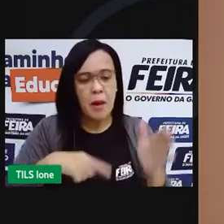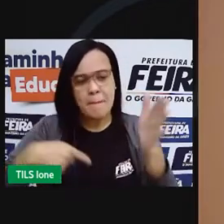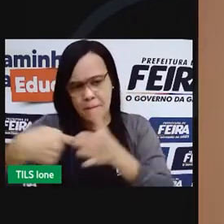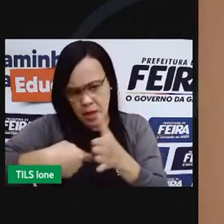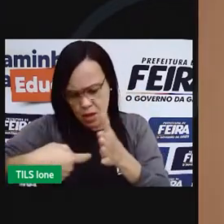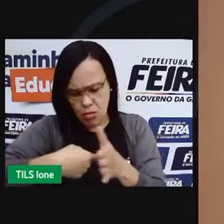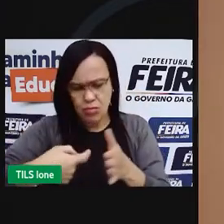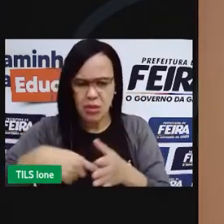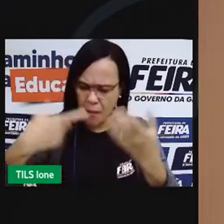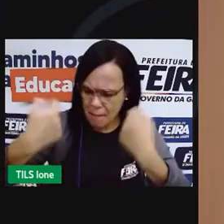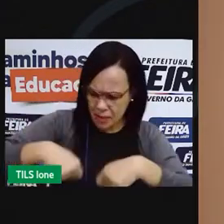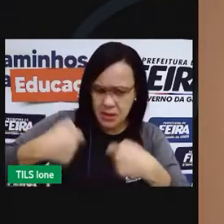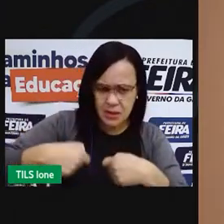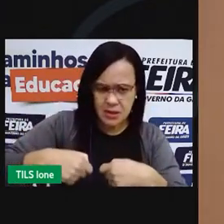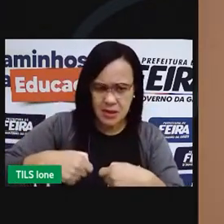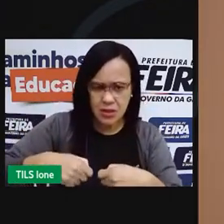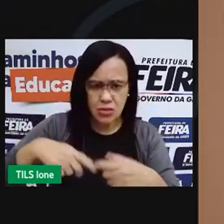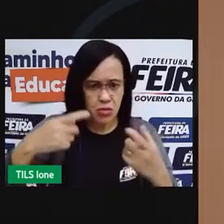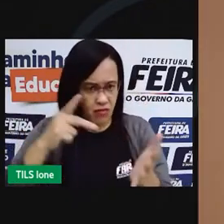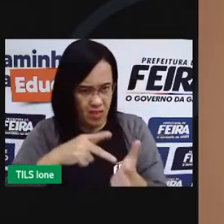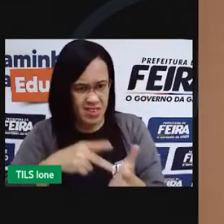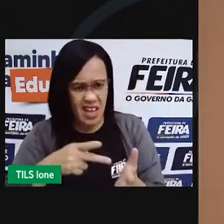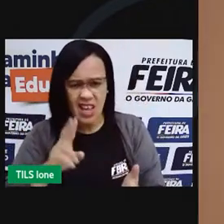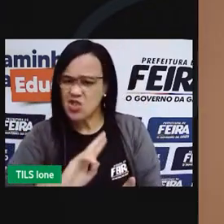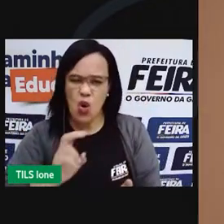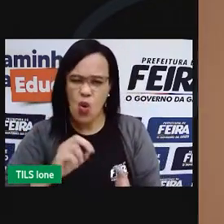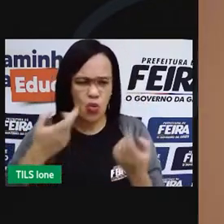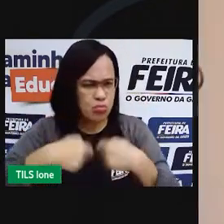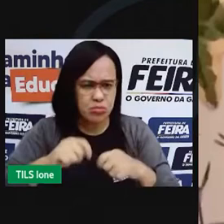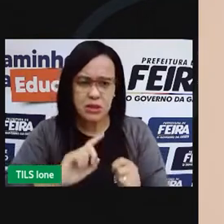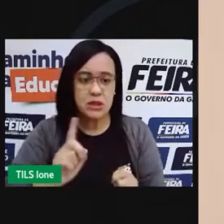disso? Reutilizar coisas que iriam para o lixo.